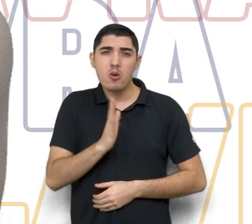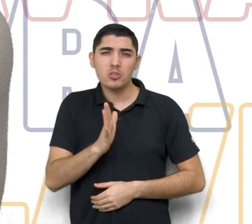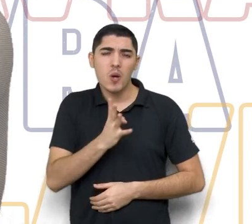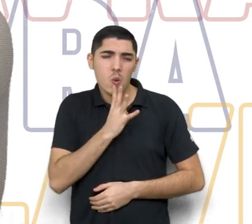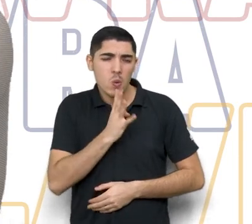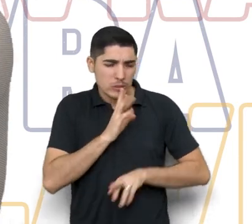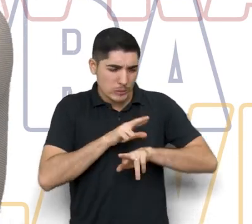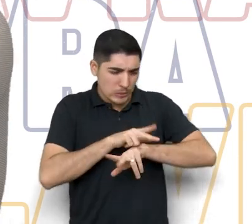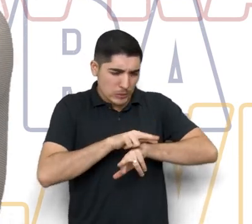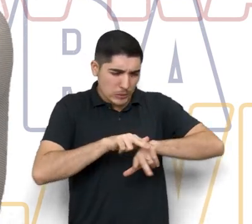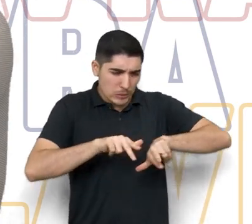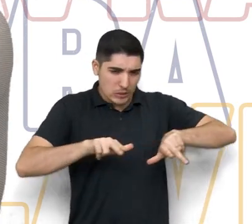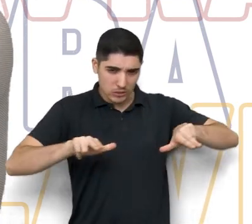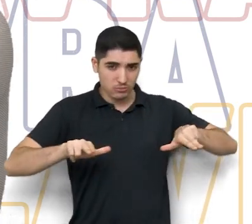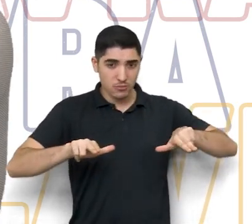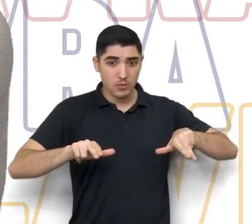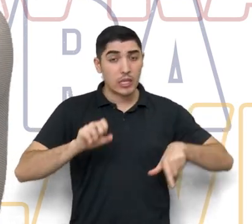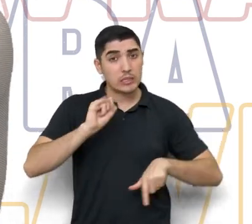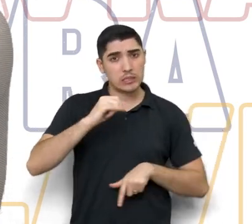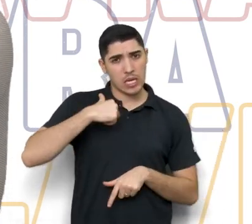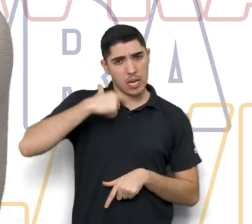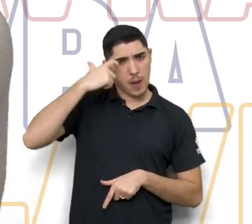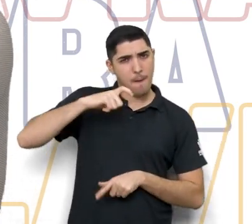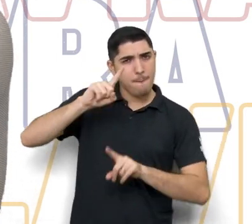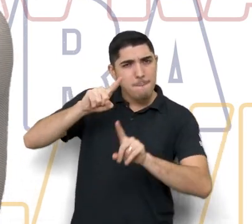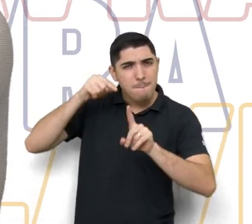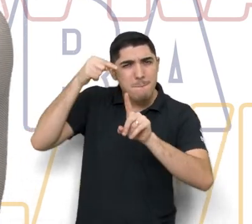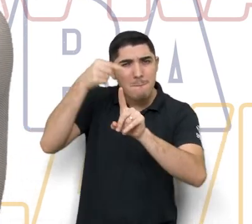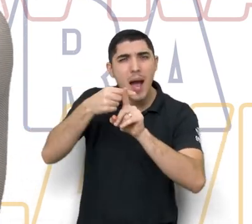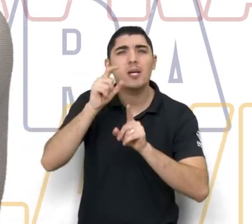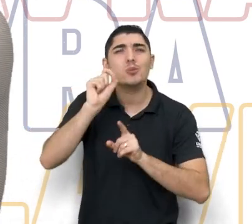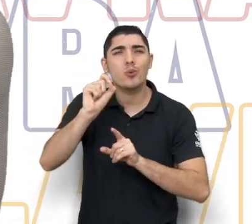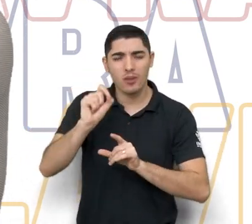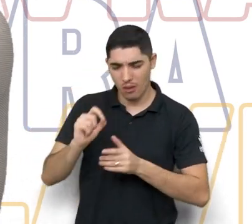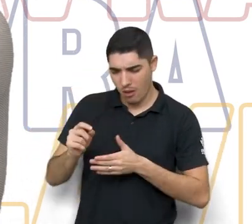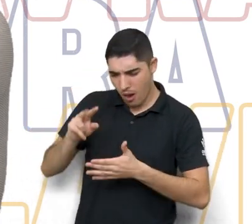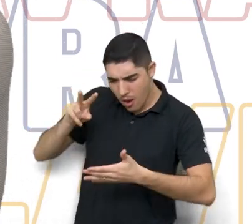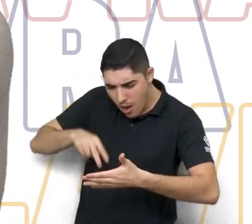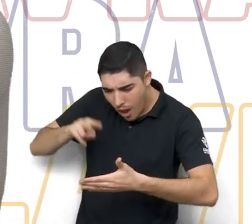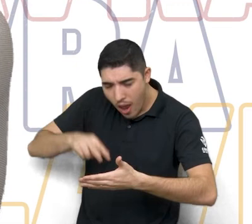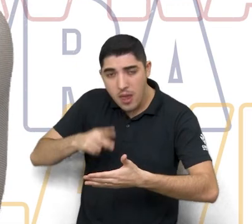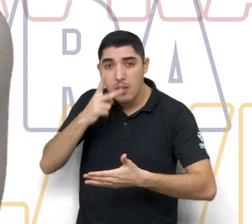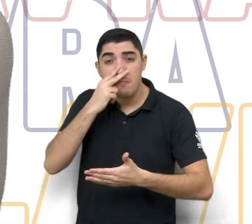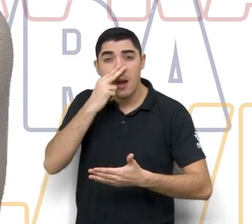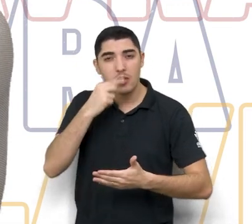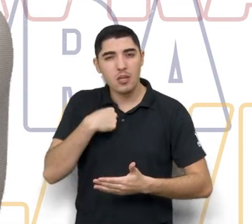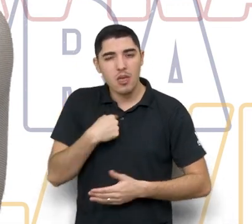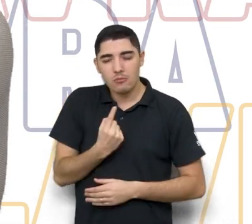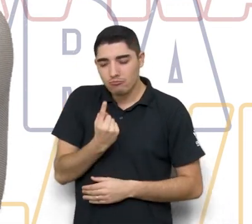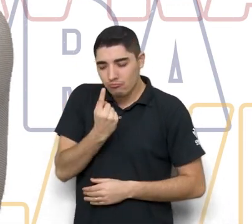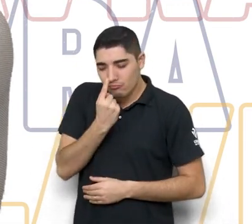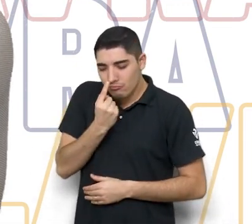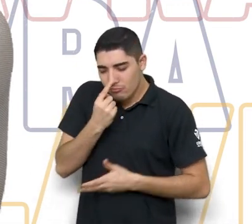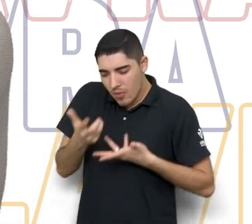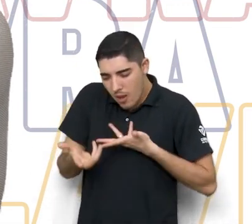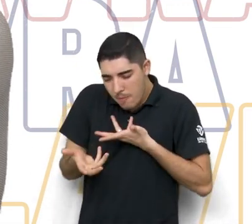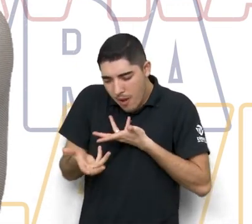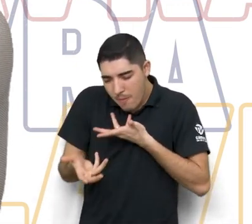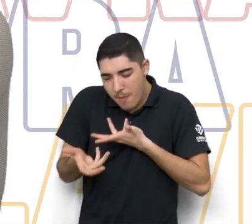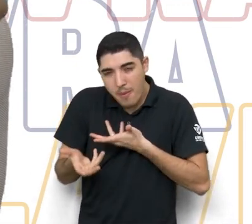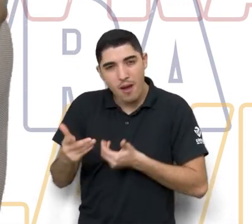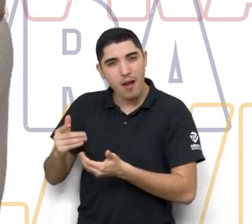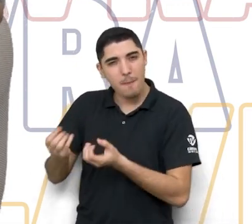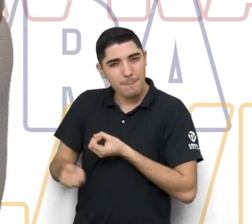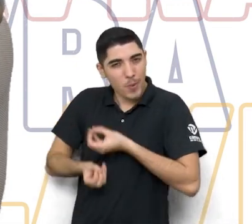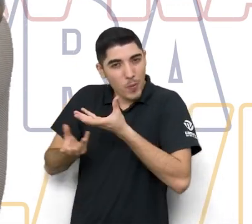de leitura, e quanto mais você vai, né, mantendo essa relação íntima com essa produção poética,